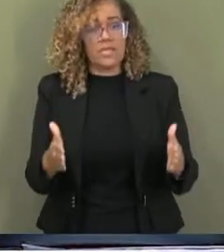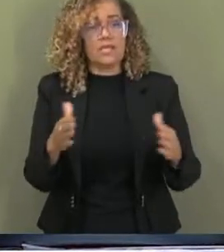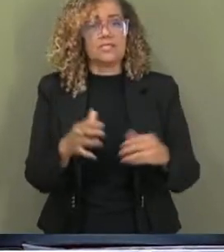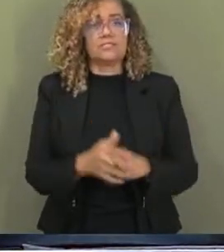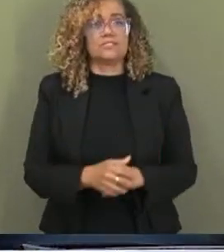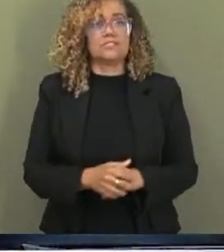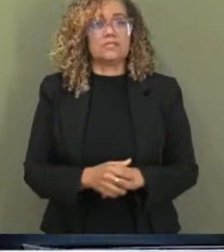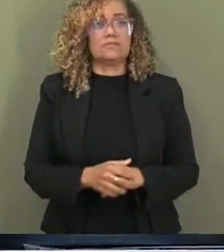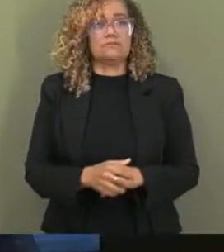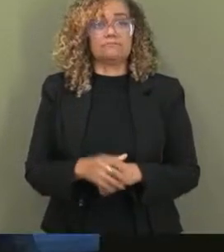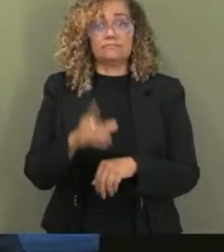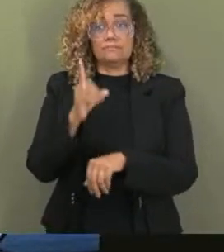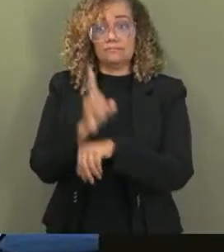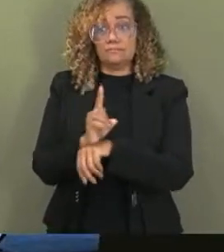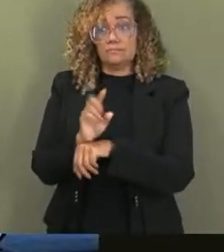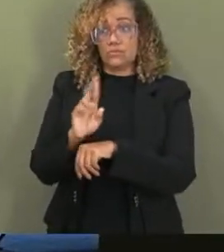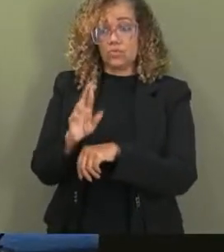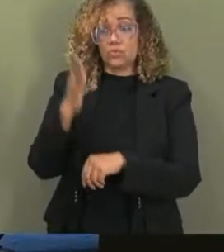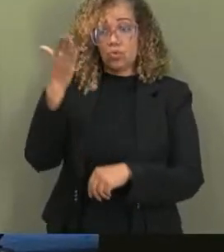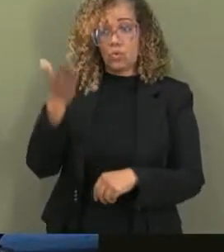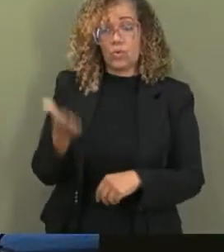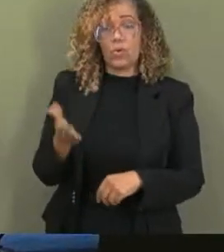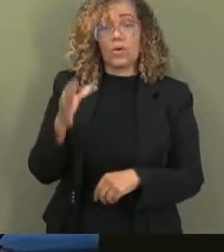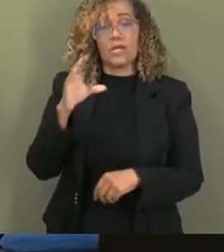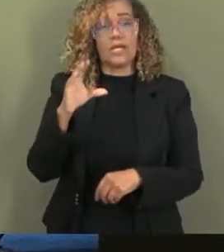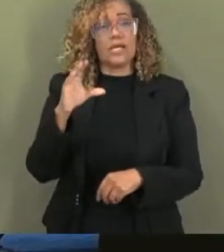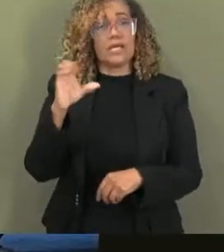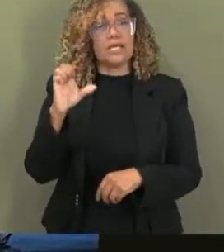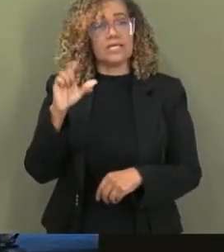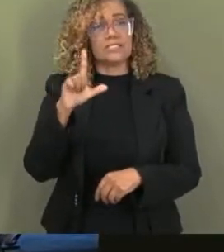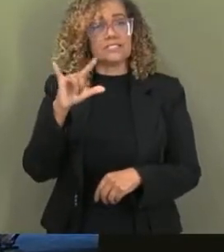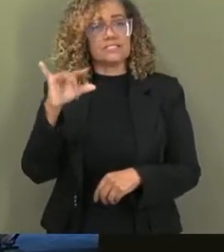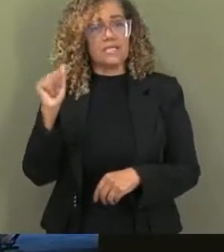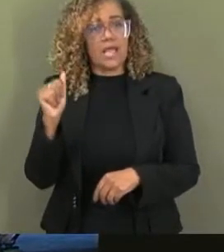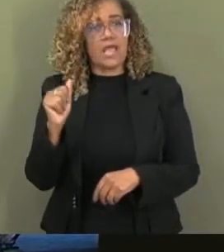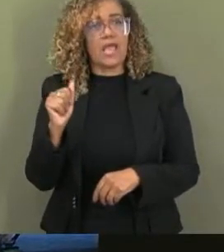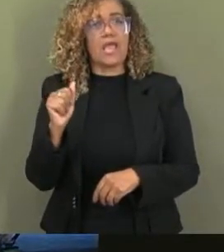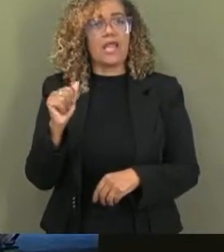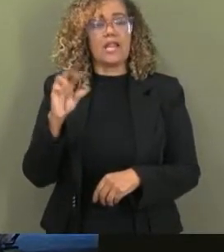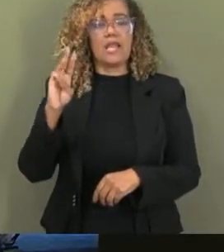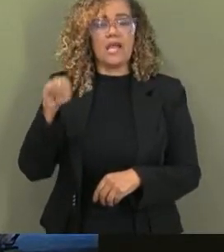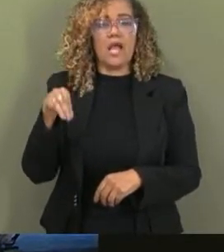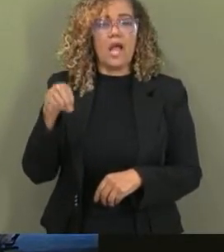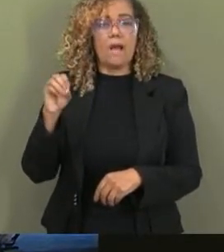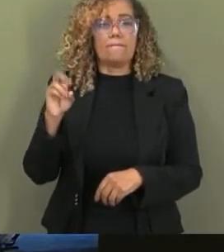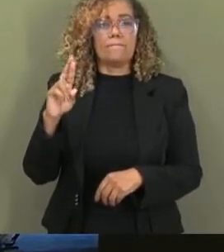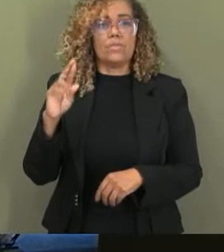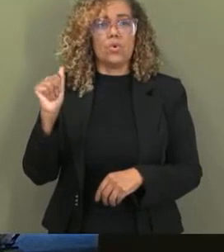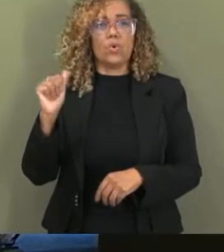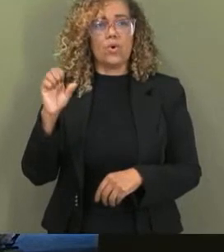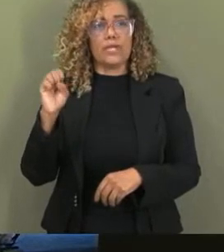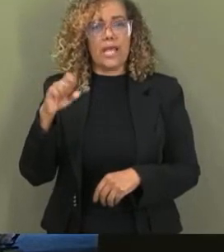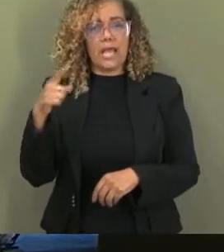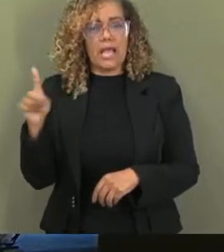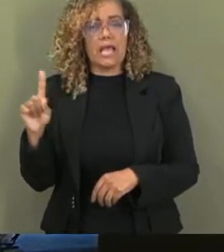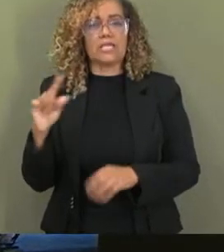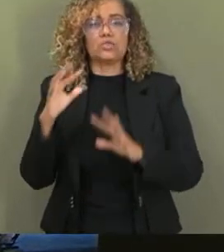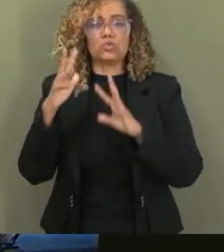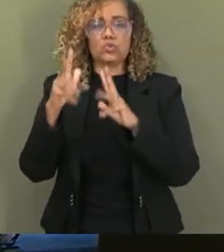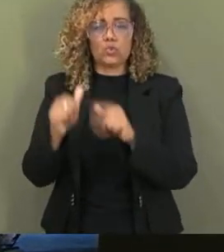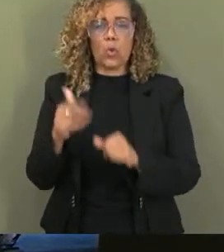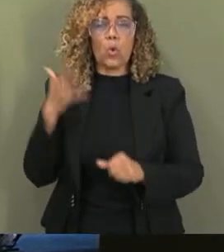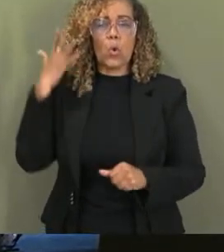doutora Célia Moraes, a quem eu cumprimento também todos os palestrantes, seu